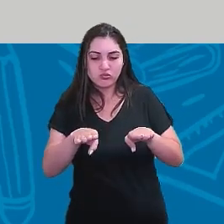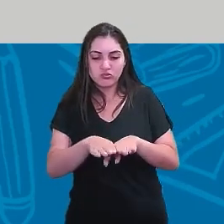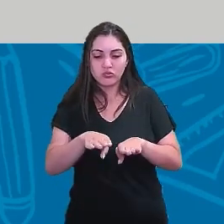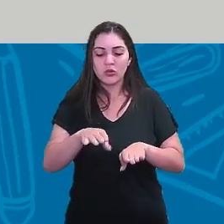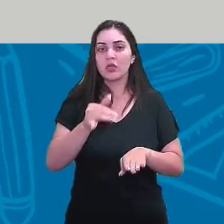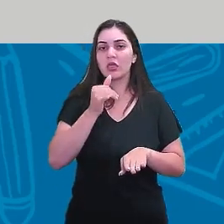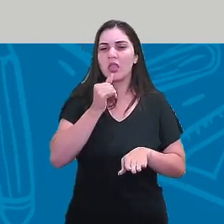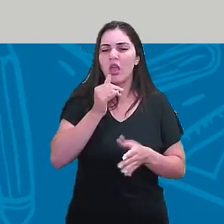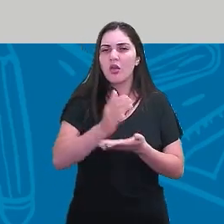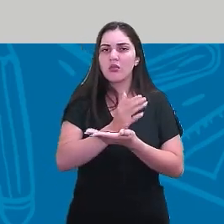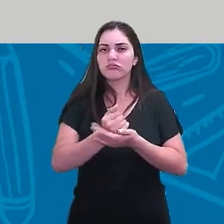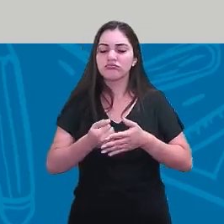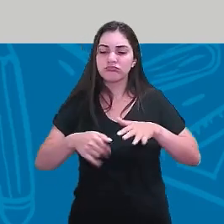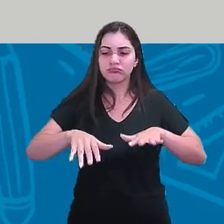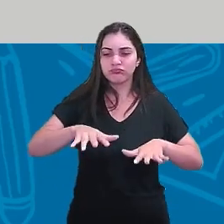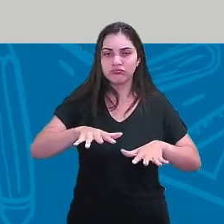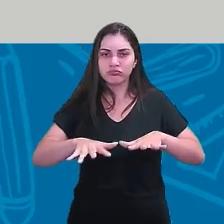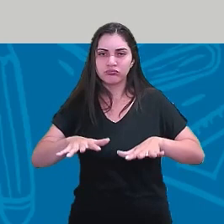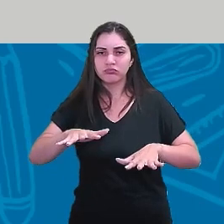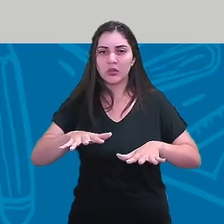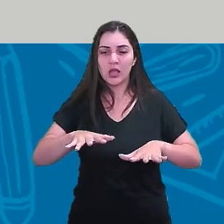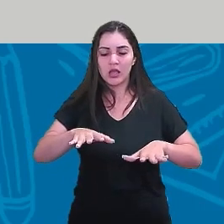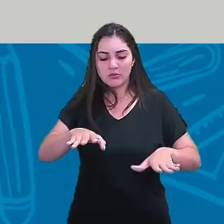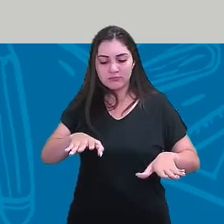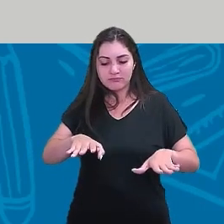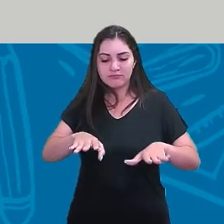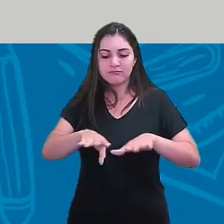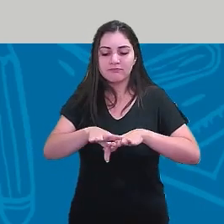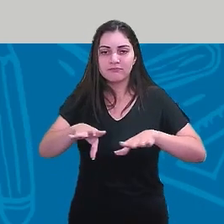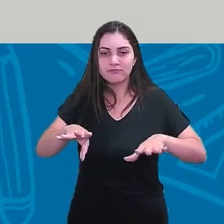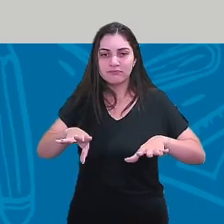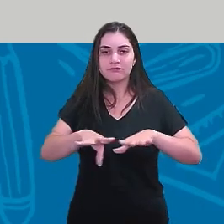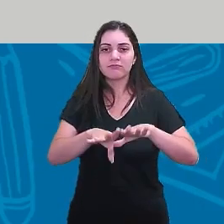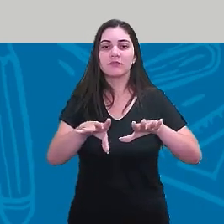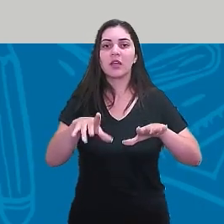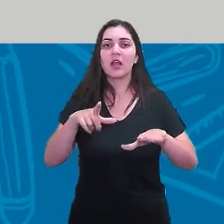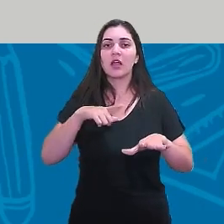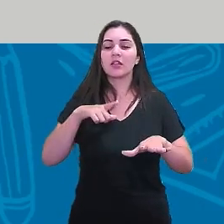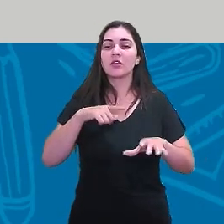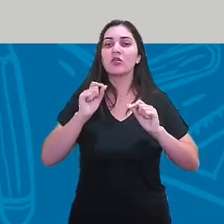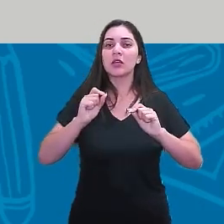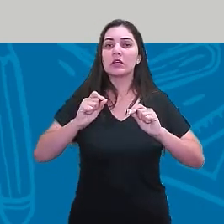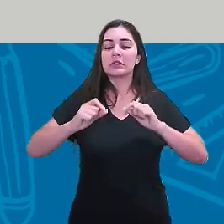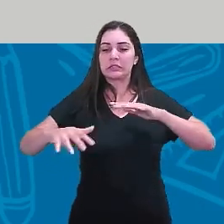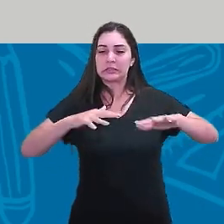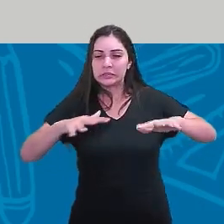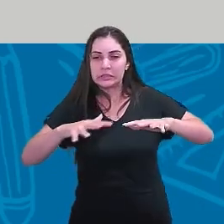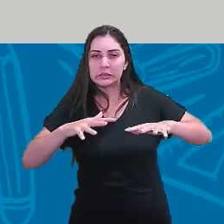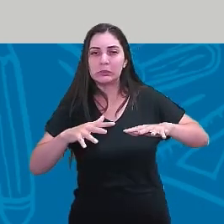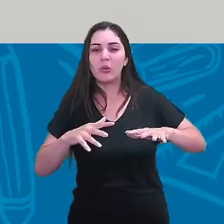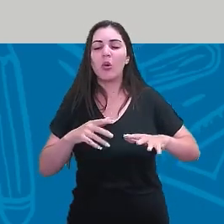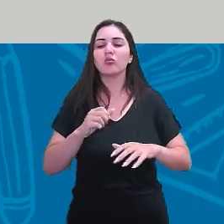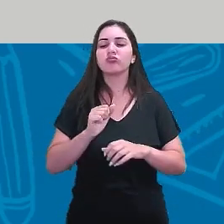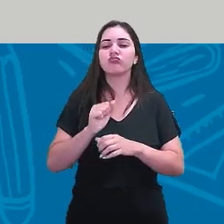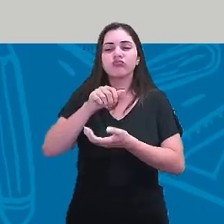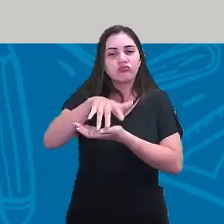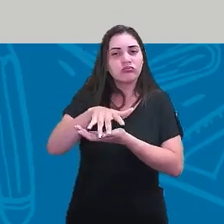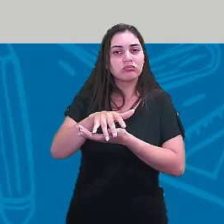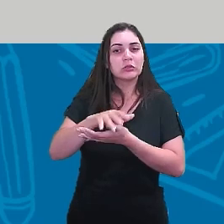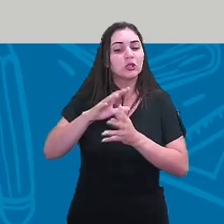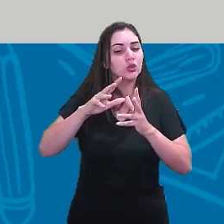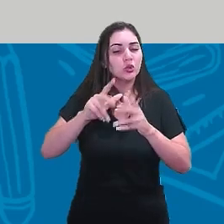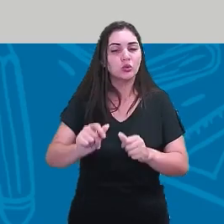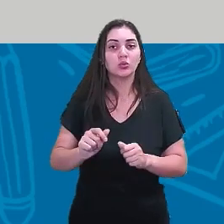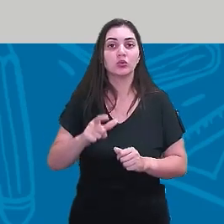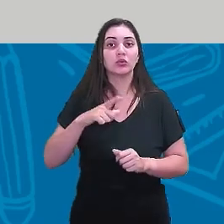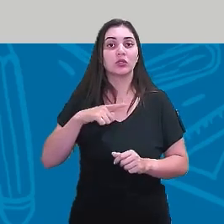assim, ó, boiando sobre o magma, elas se chocam, certo? E provocam terremotos, abalos sísmicos e tudo mais, tá bom? Temos